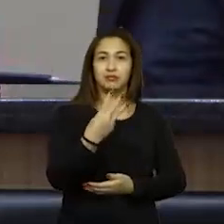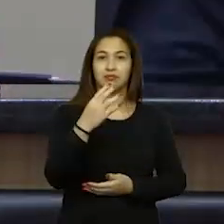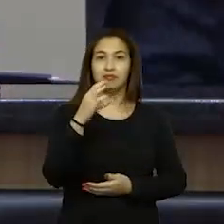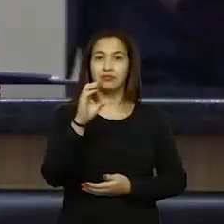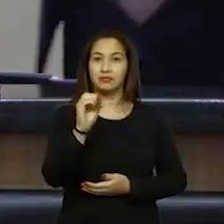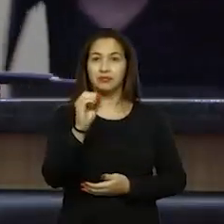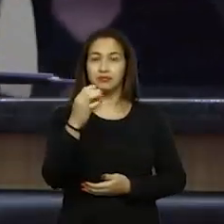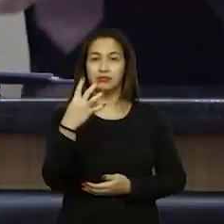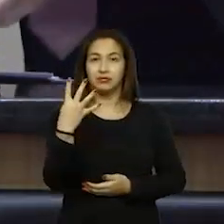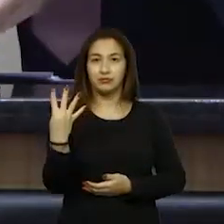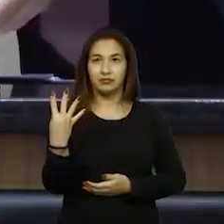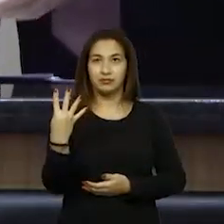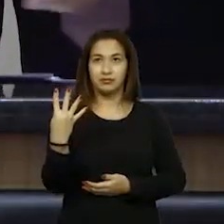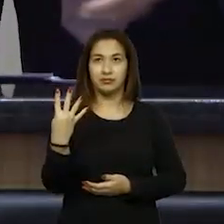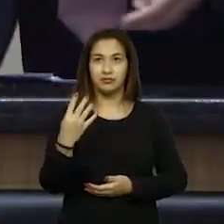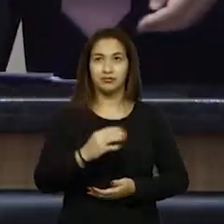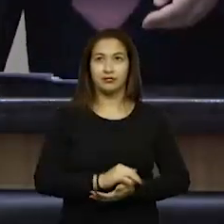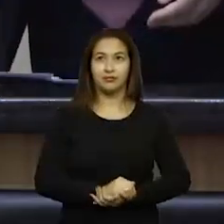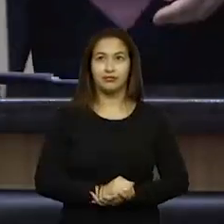304.